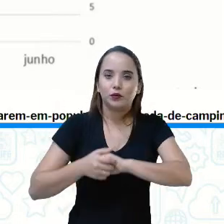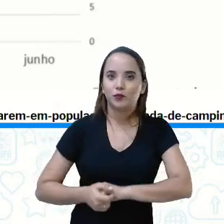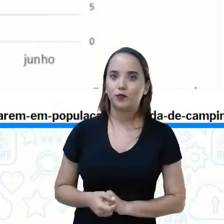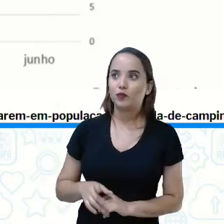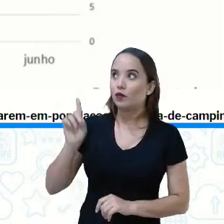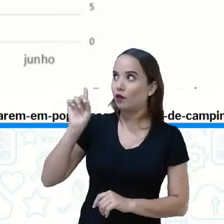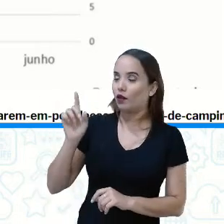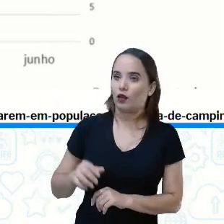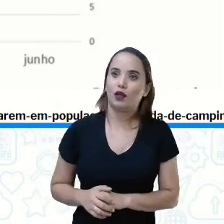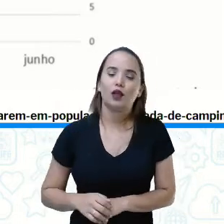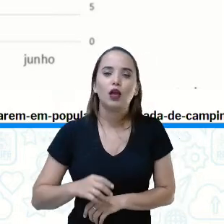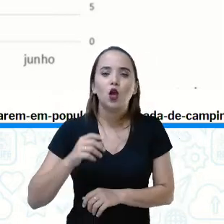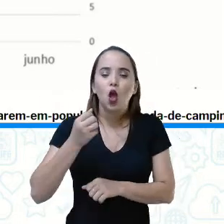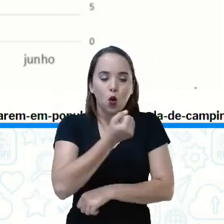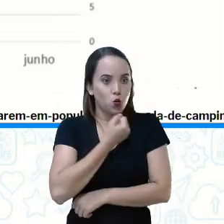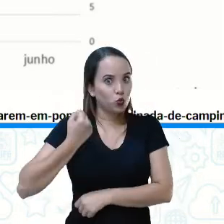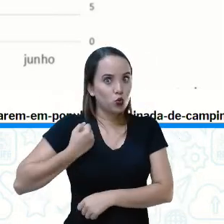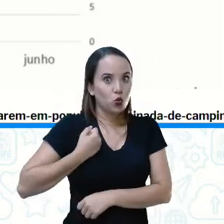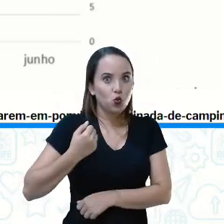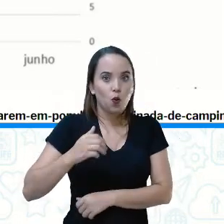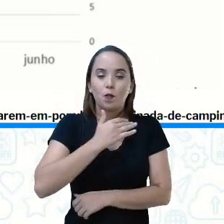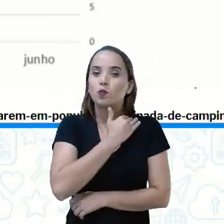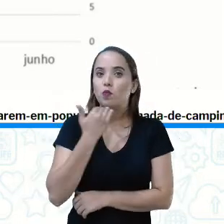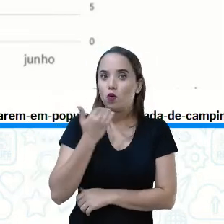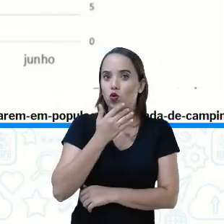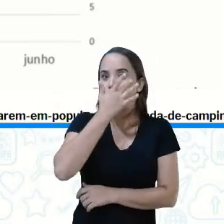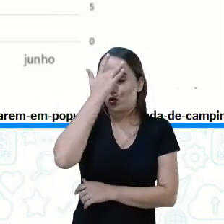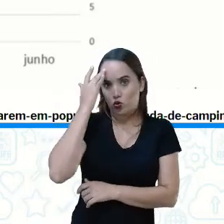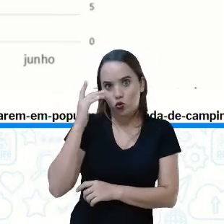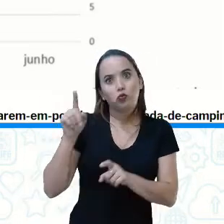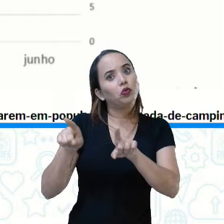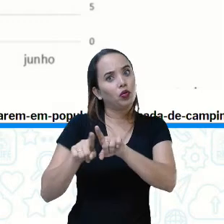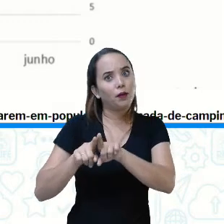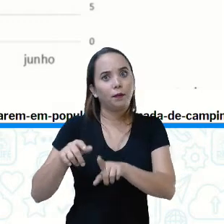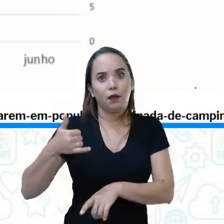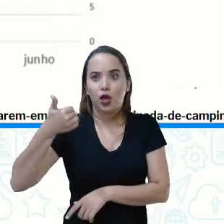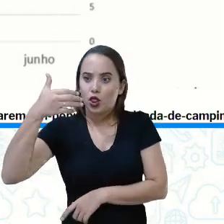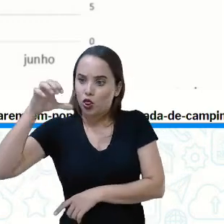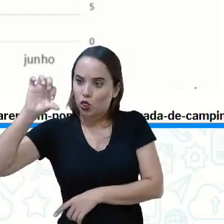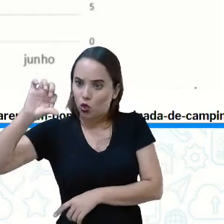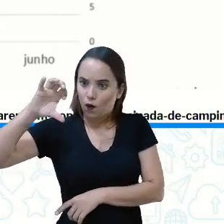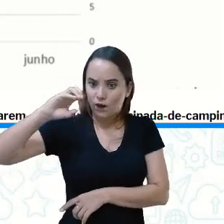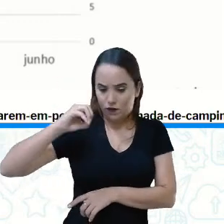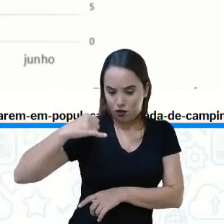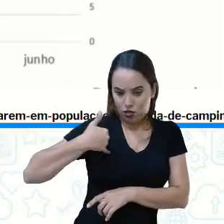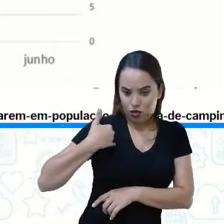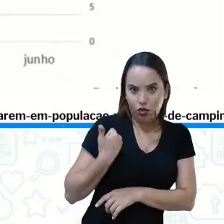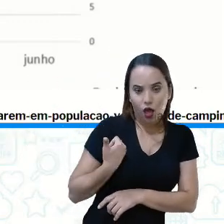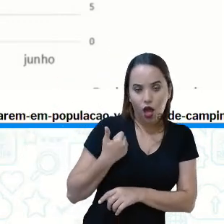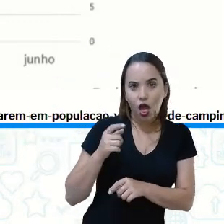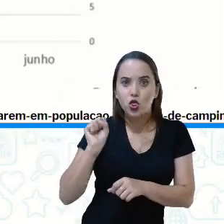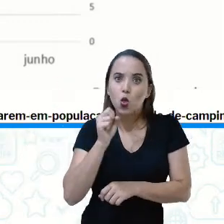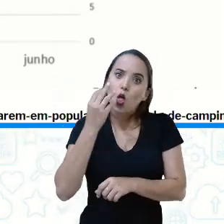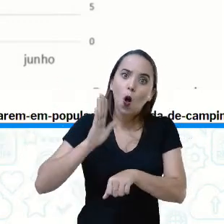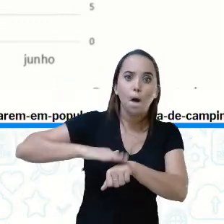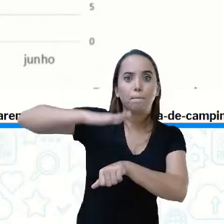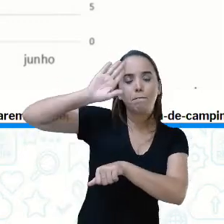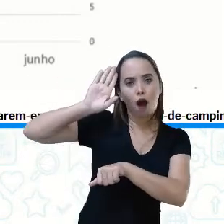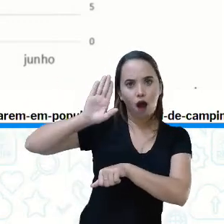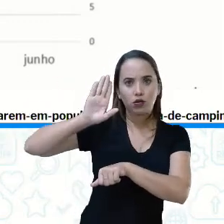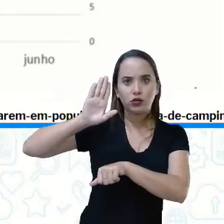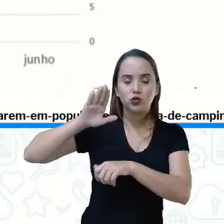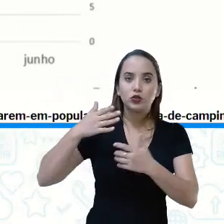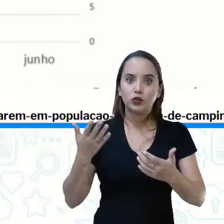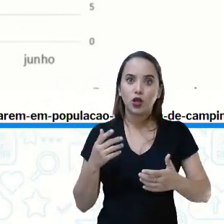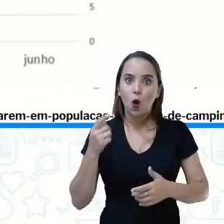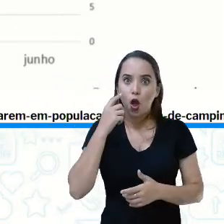Covid-19 ocorrido em pessoas com 90 anos ou mais. Ou seja, eu vou entender o gráfico vendo a legenda.